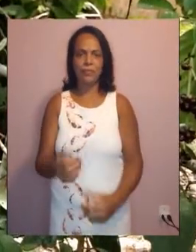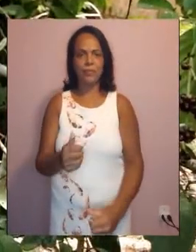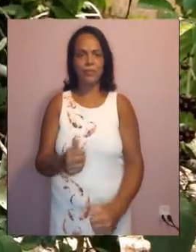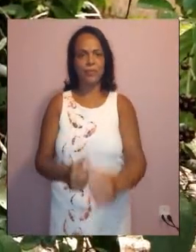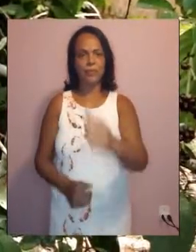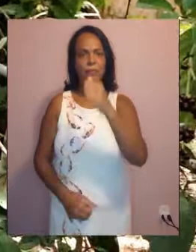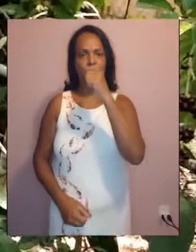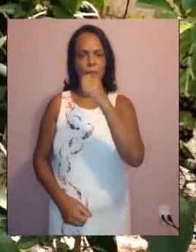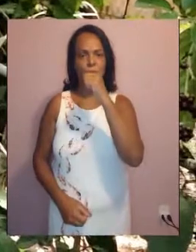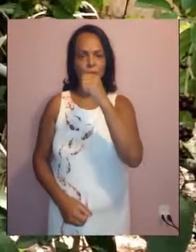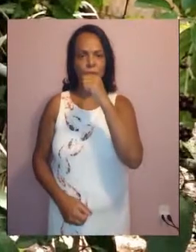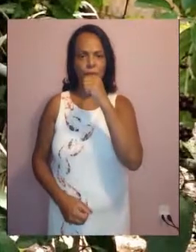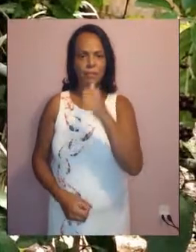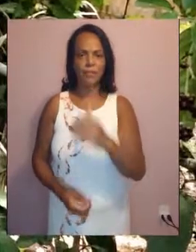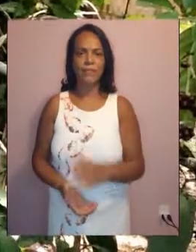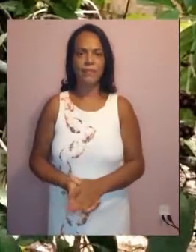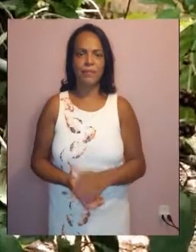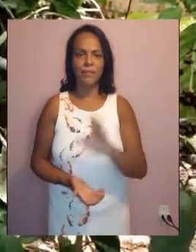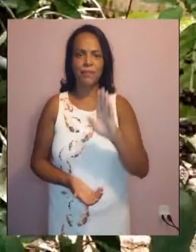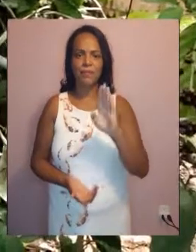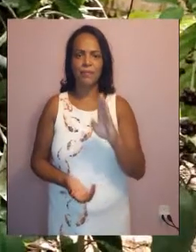ele tomou.